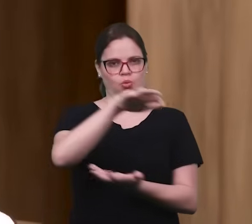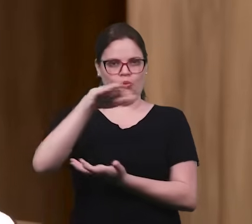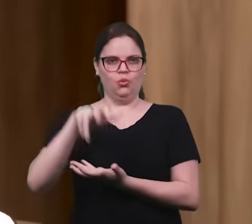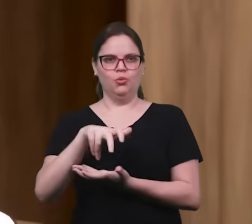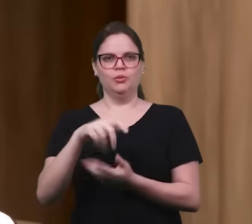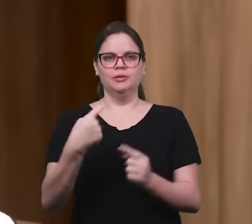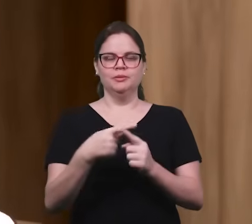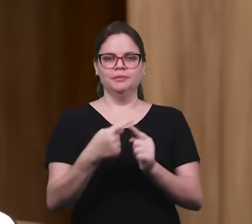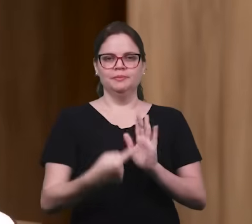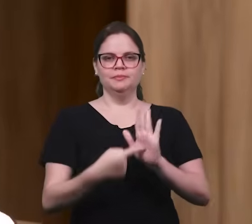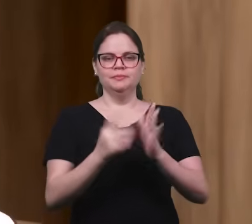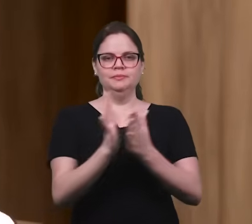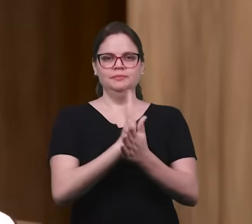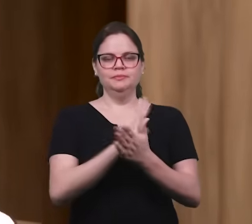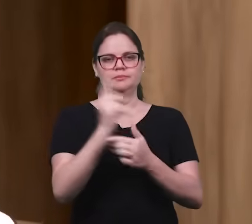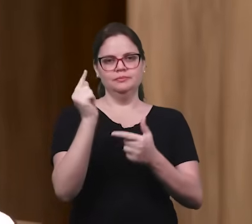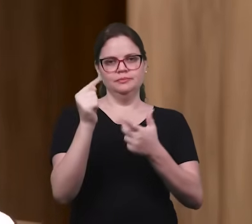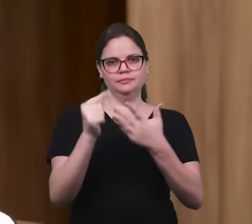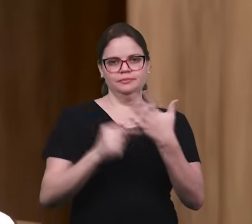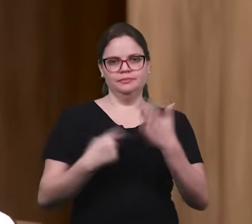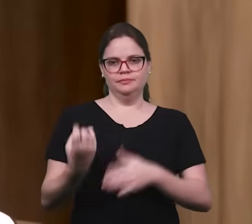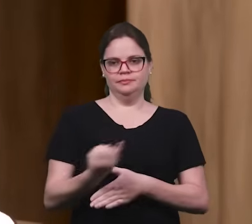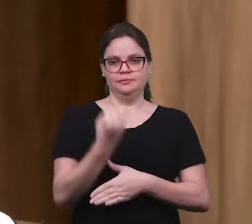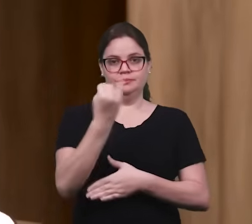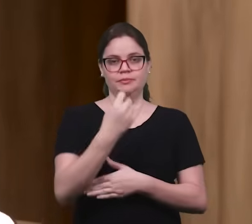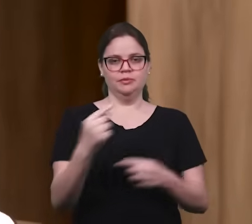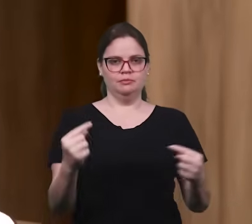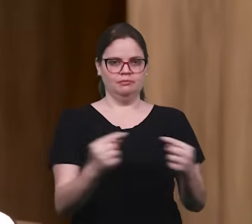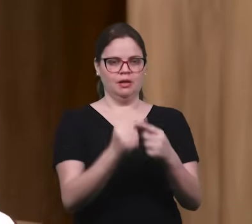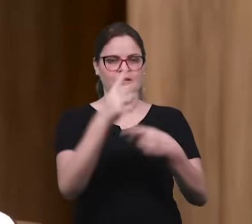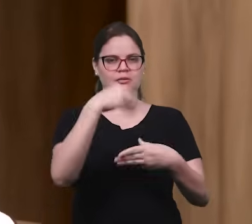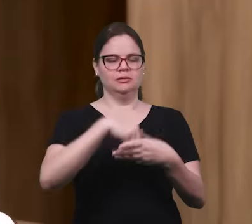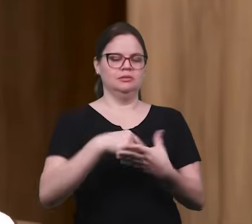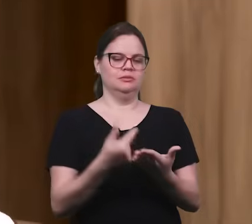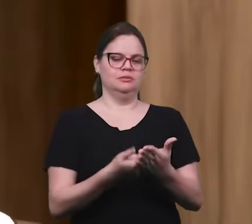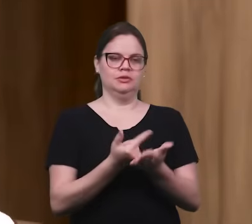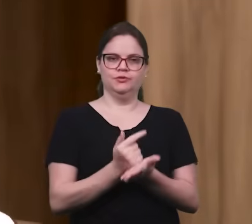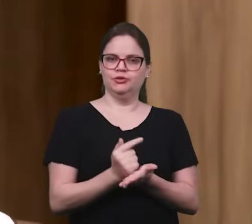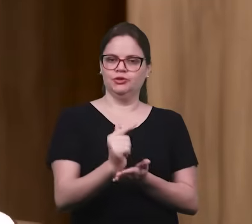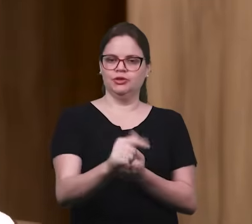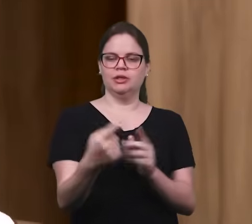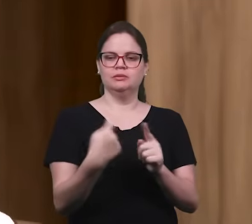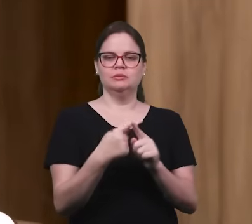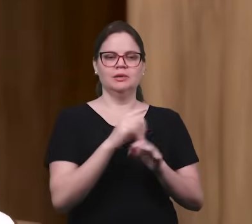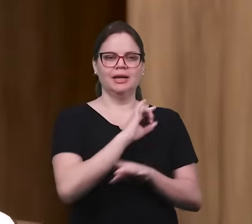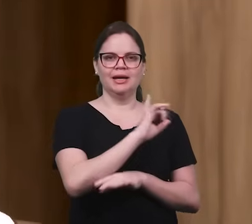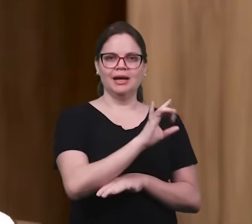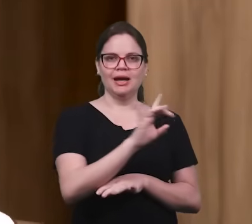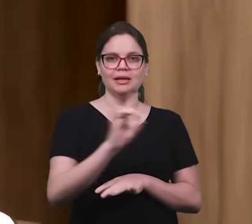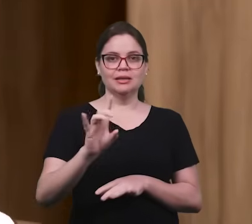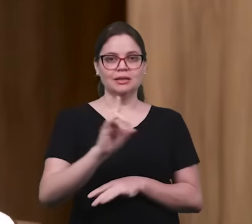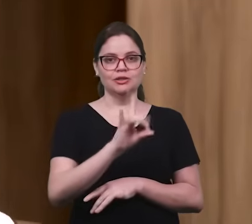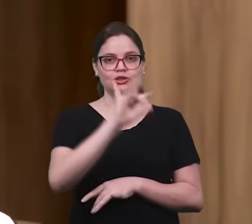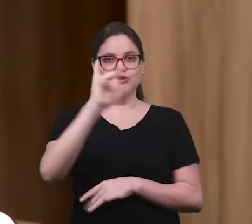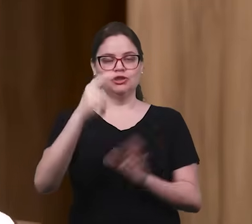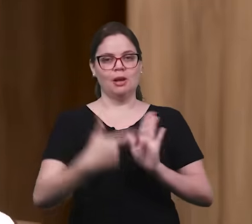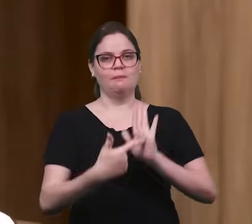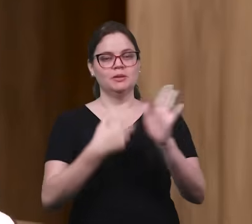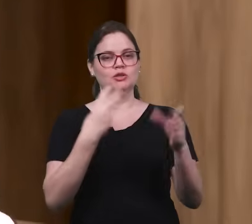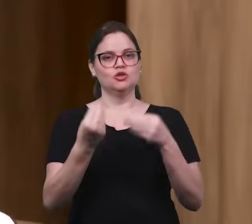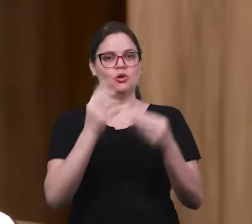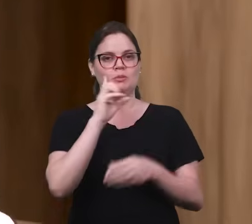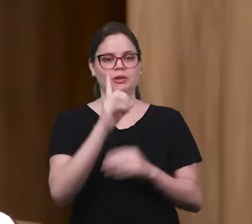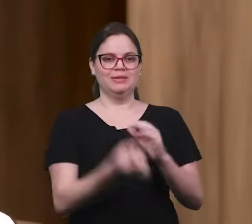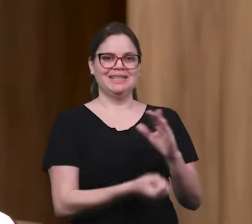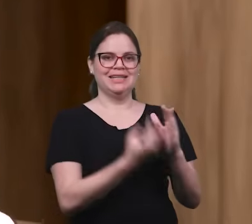importantes que estão inseridos dentro do contexto do livro de Gênesis, a respeito de cada dia da criação de Deus. E a